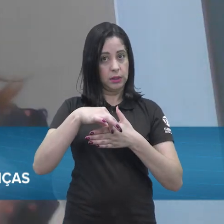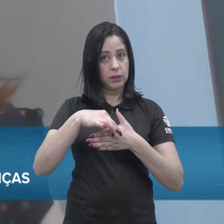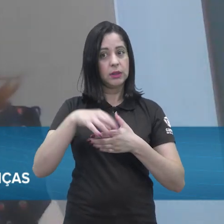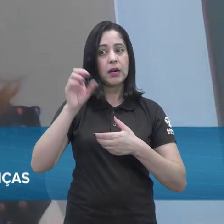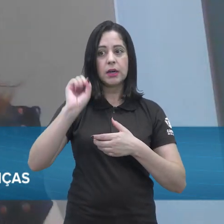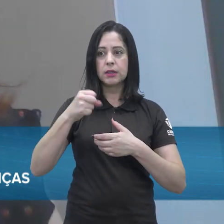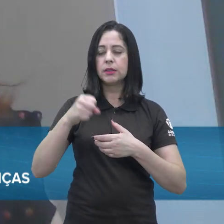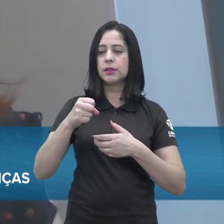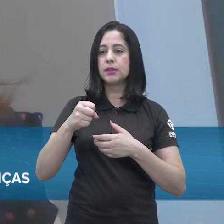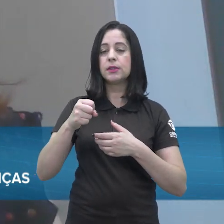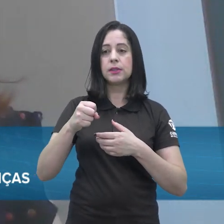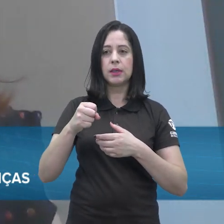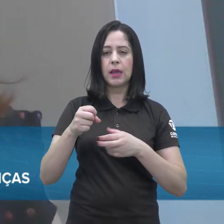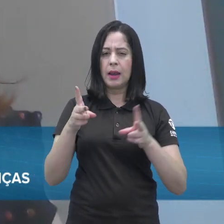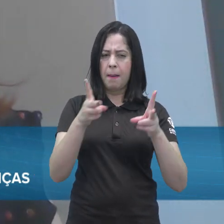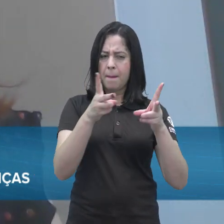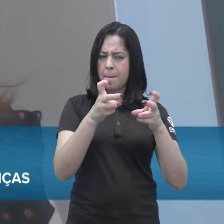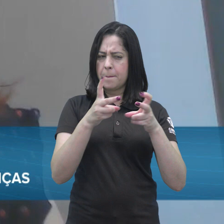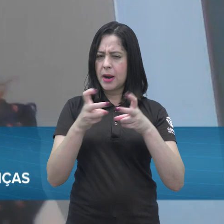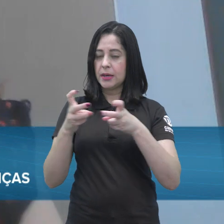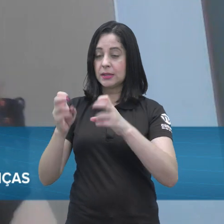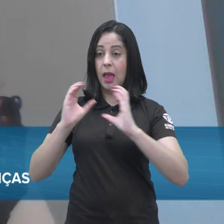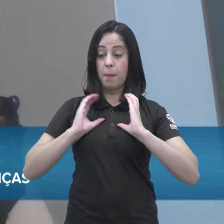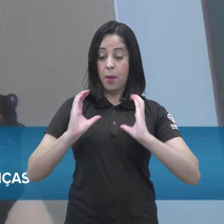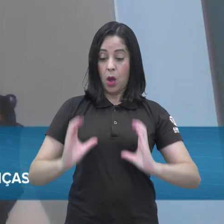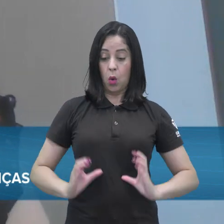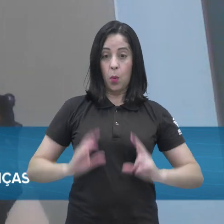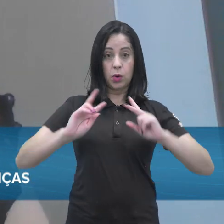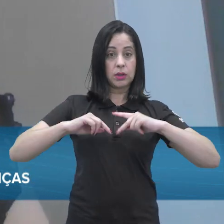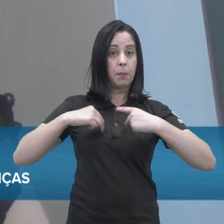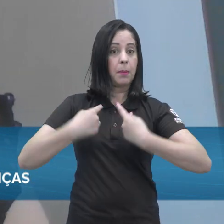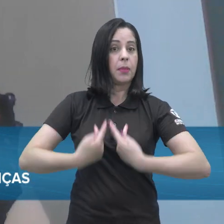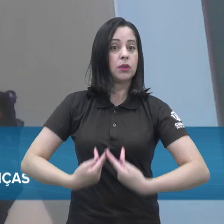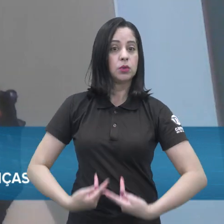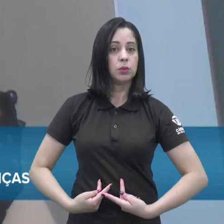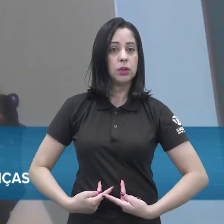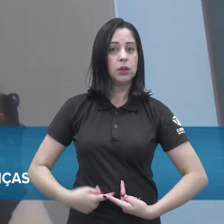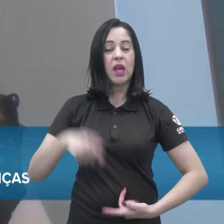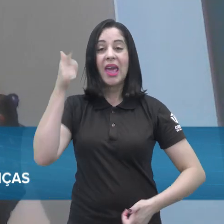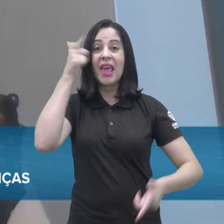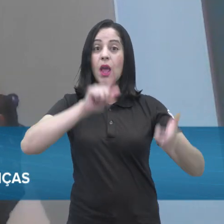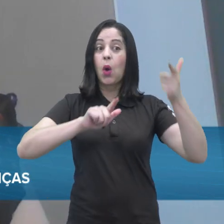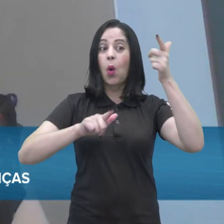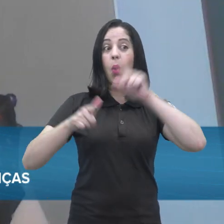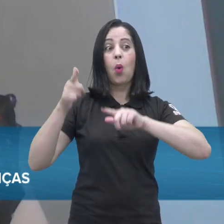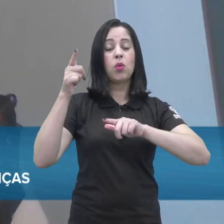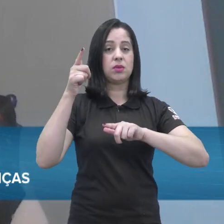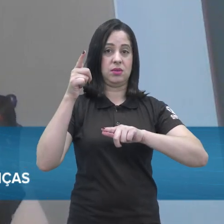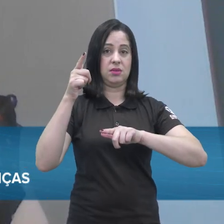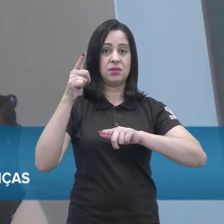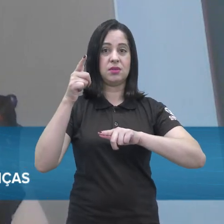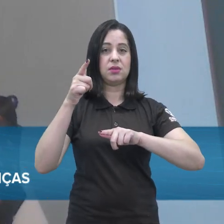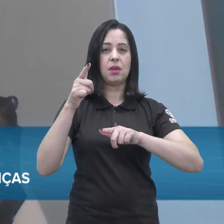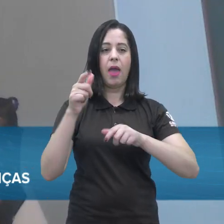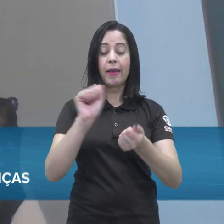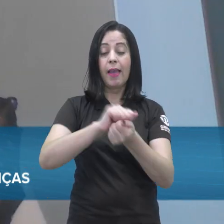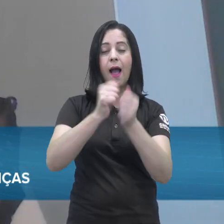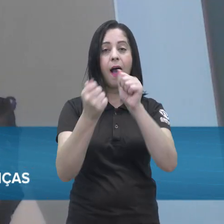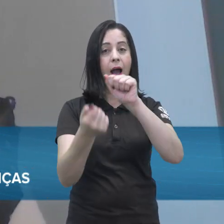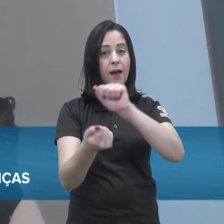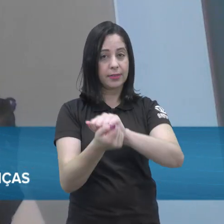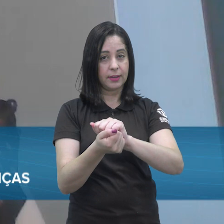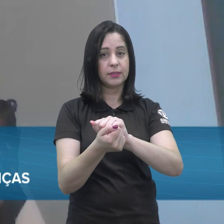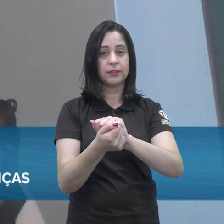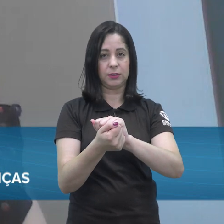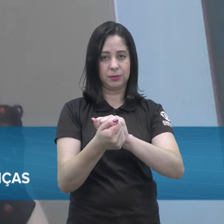situacional, que entende de comportamento humano e consegue se adaptar a diferentes tipos de personalidade,